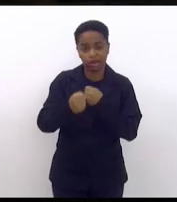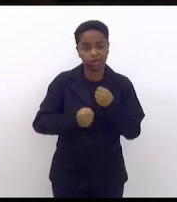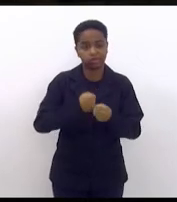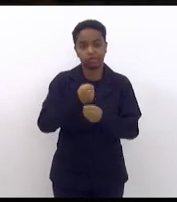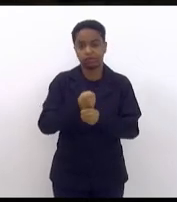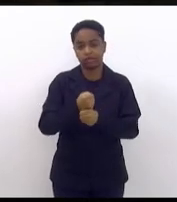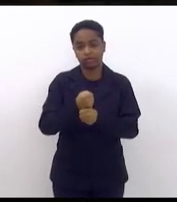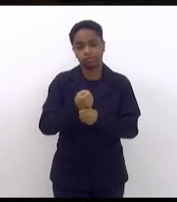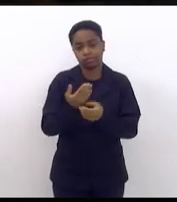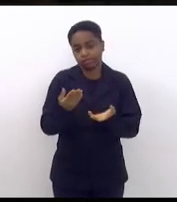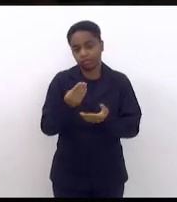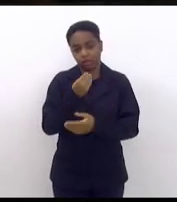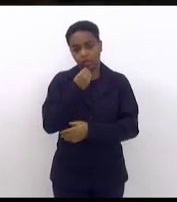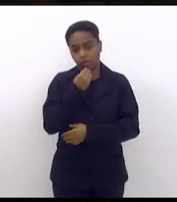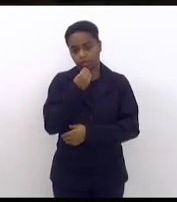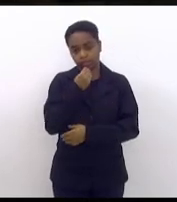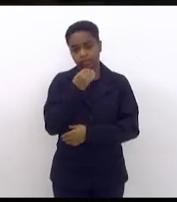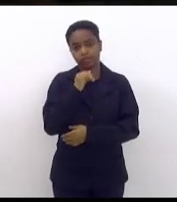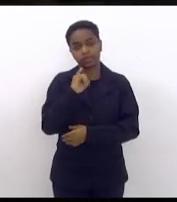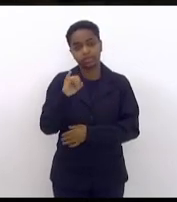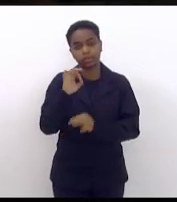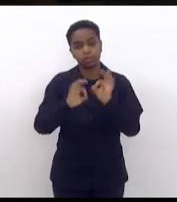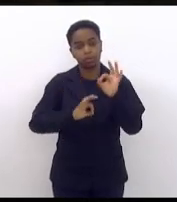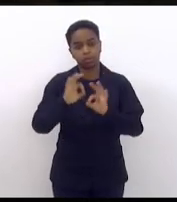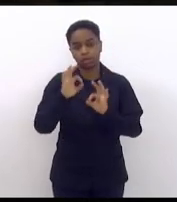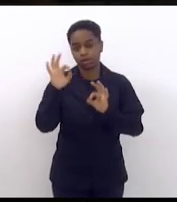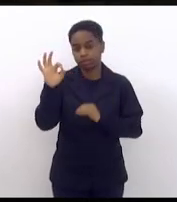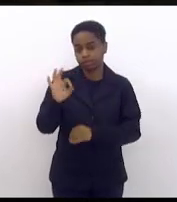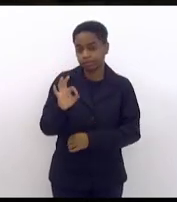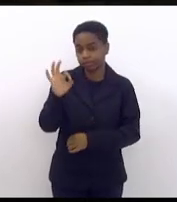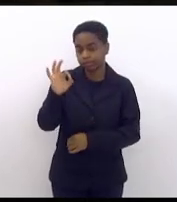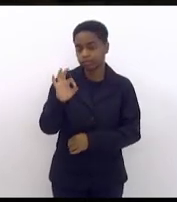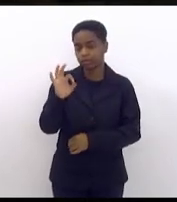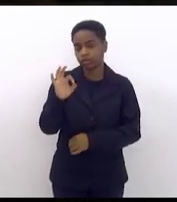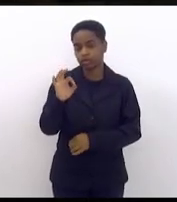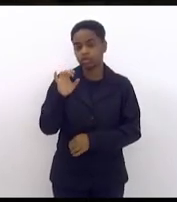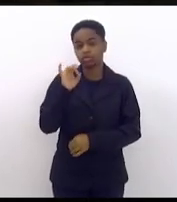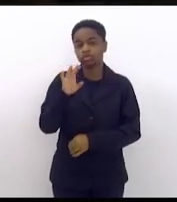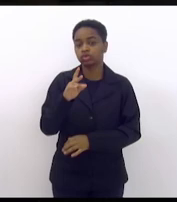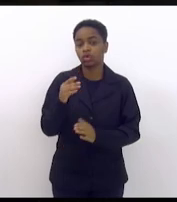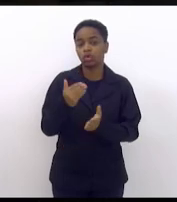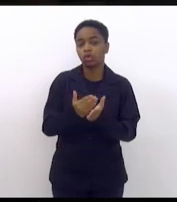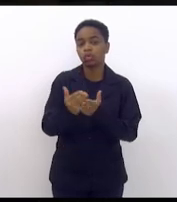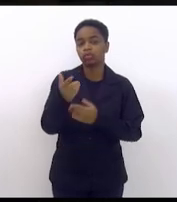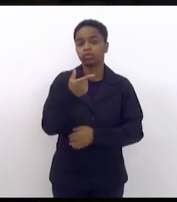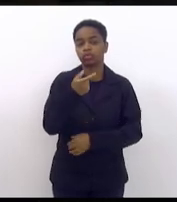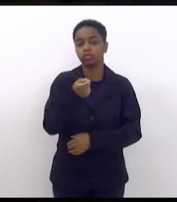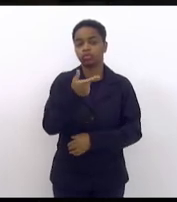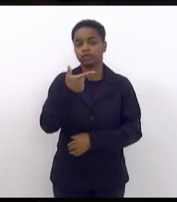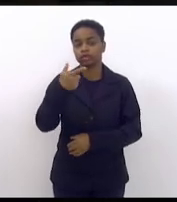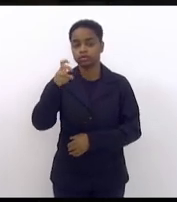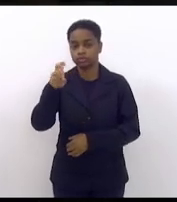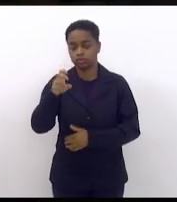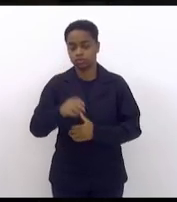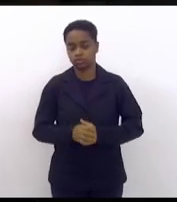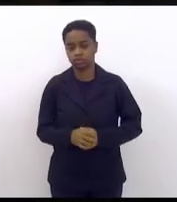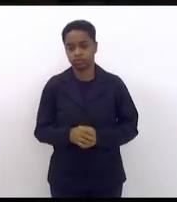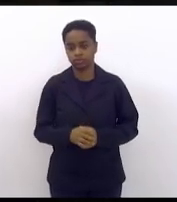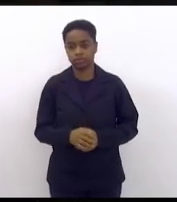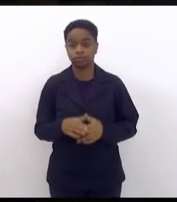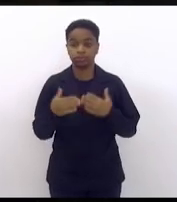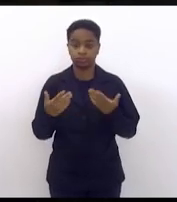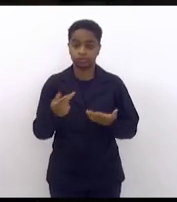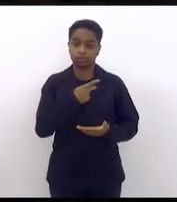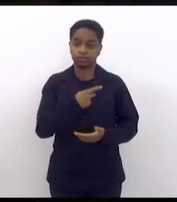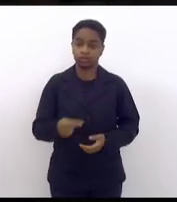vem, evidentemente que mexer em alíquota, só pode valer para o ano de 2025. Então, senhor presidente,